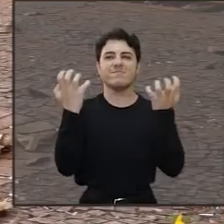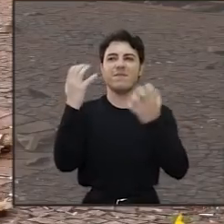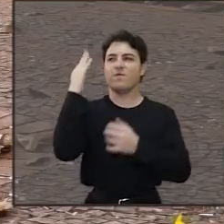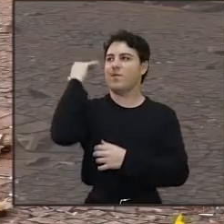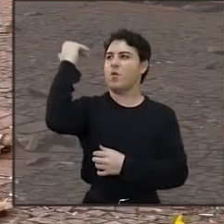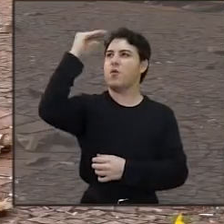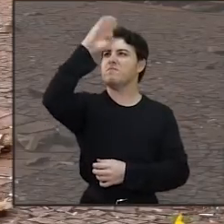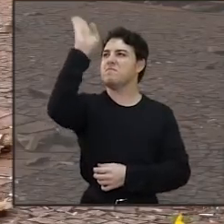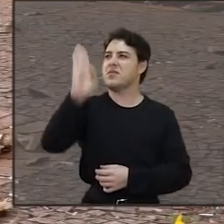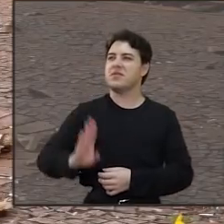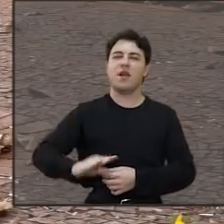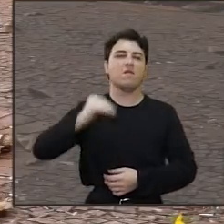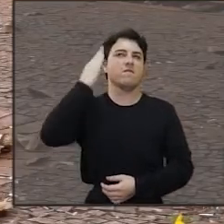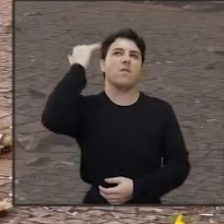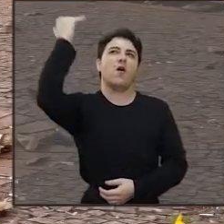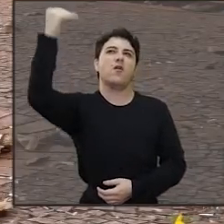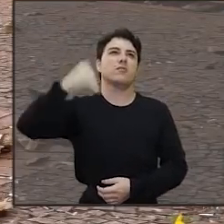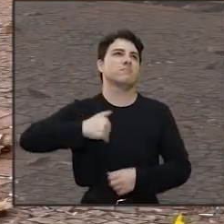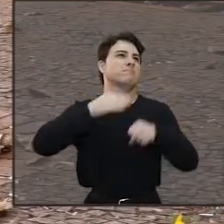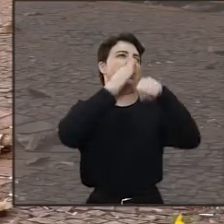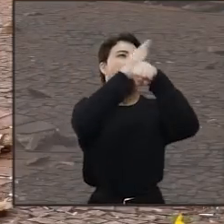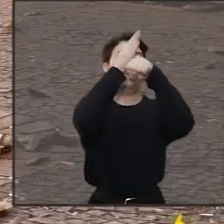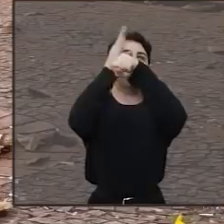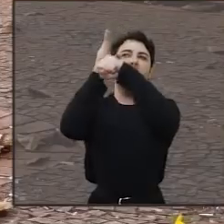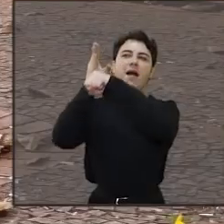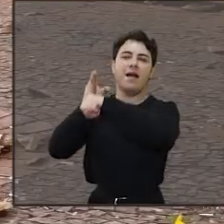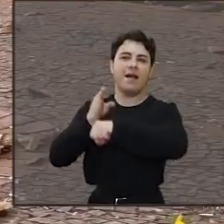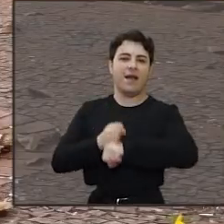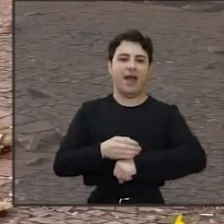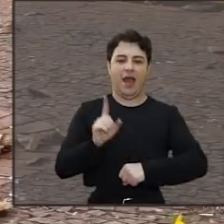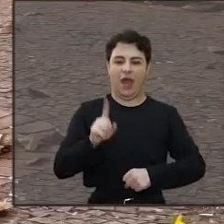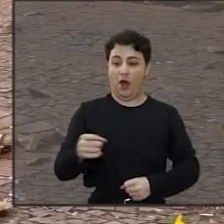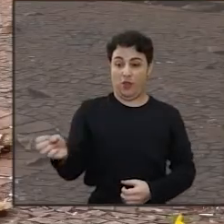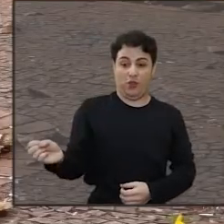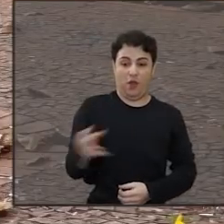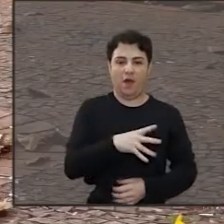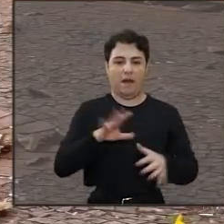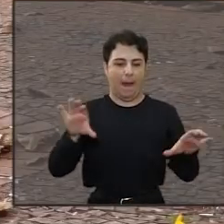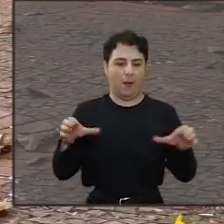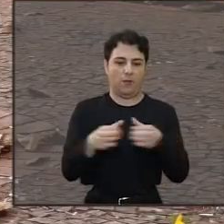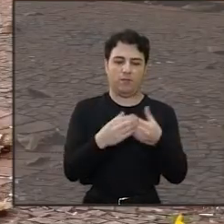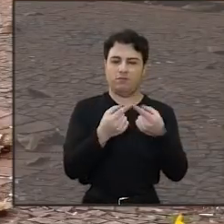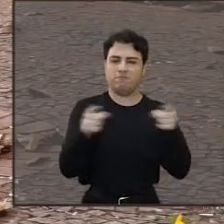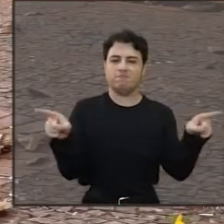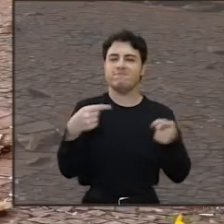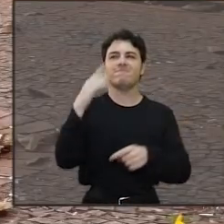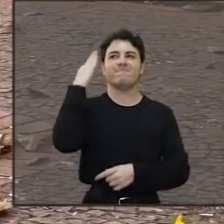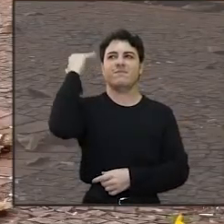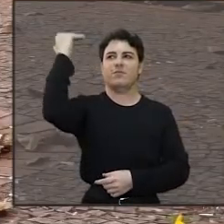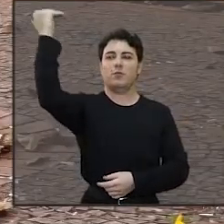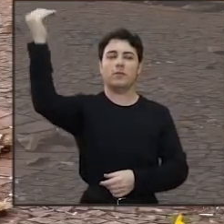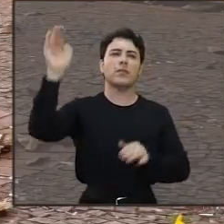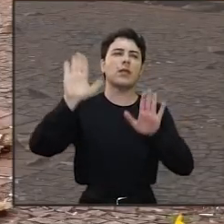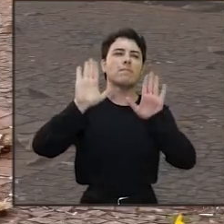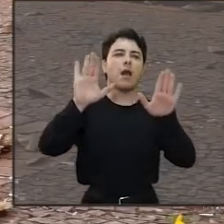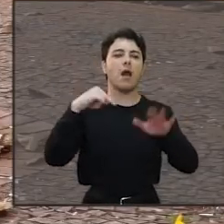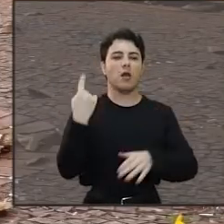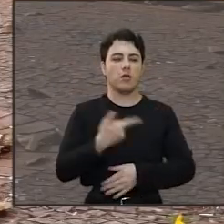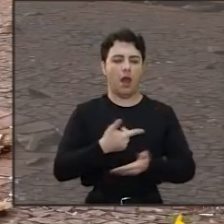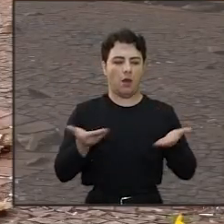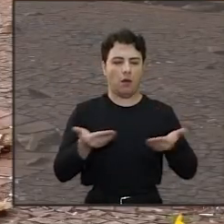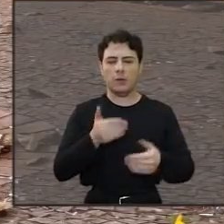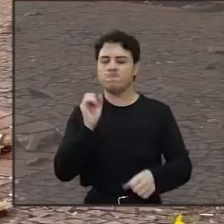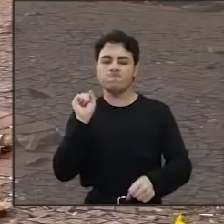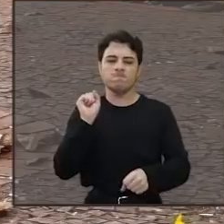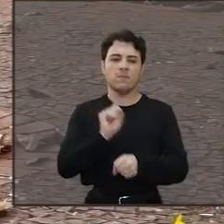do futuro aqui do Brasil, né? A gente achava que ia expandir para tudo quanto é lugar e ser a nova banda de pop rock do Brasil mesmo,